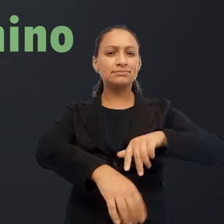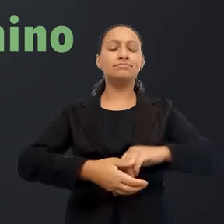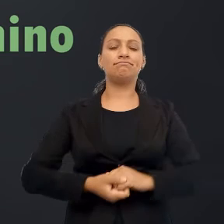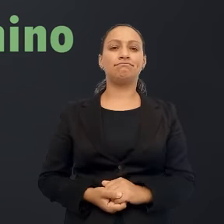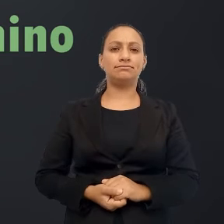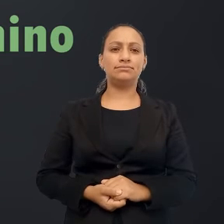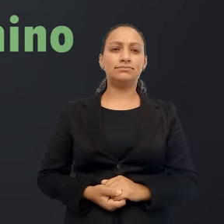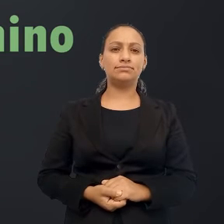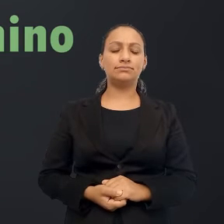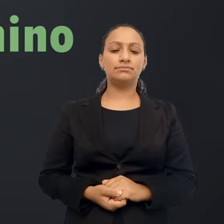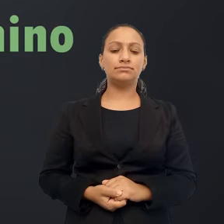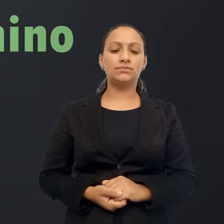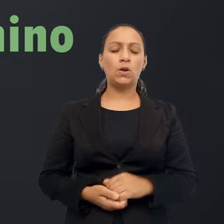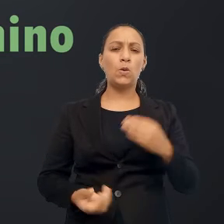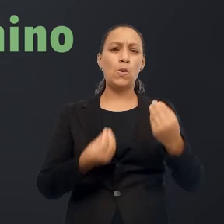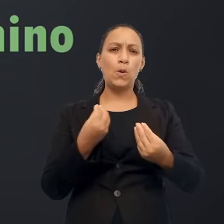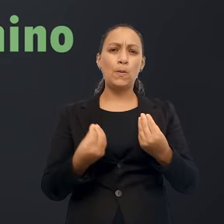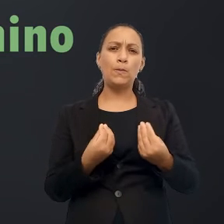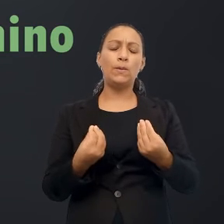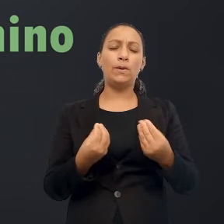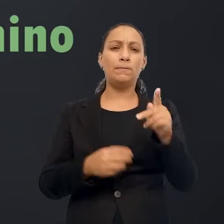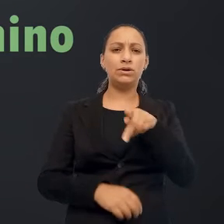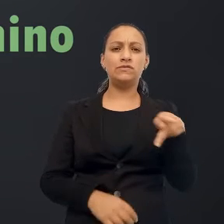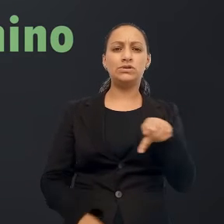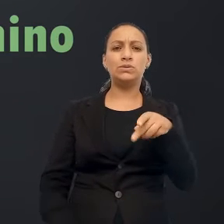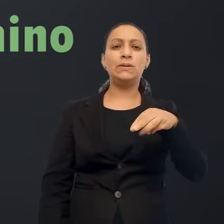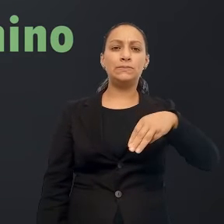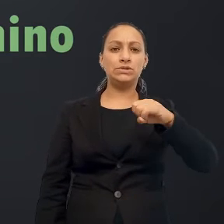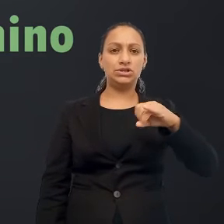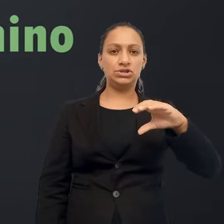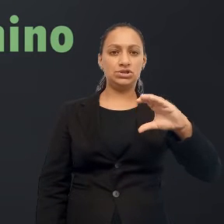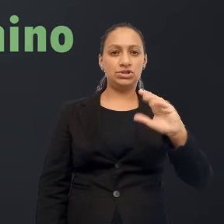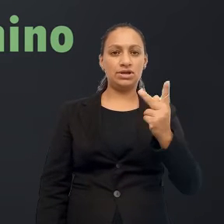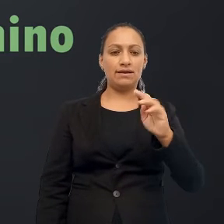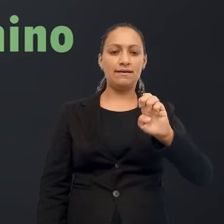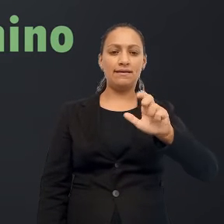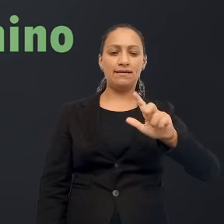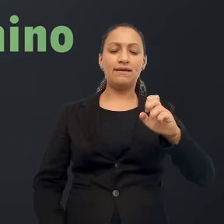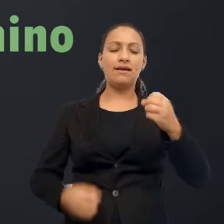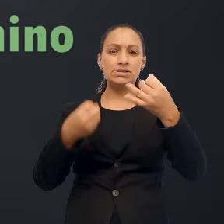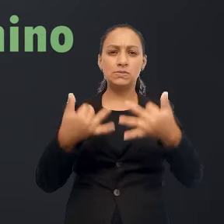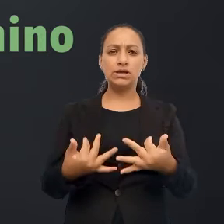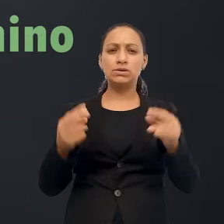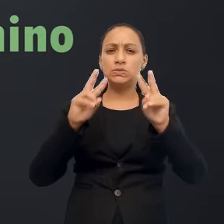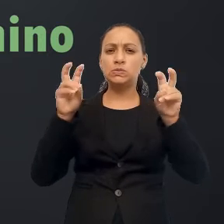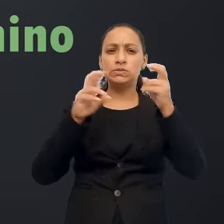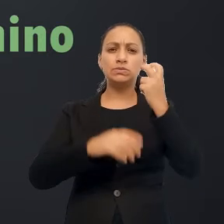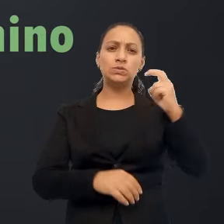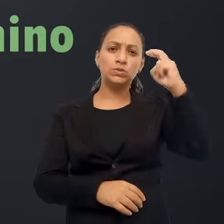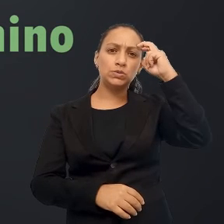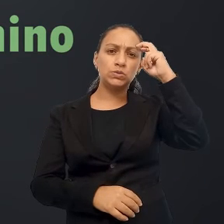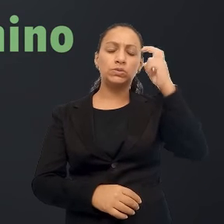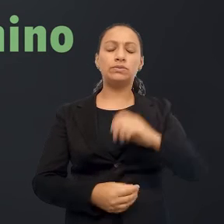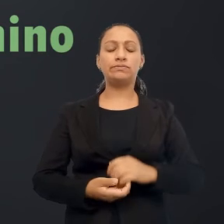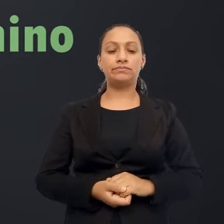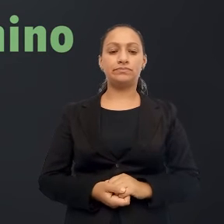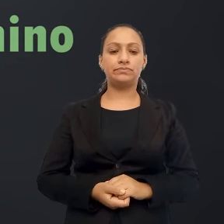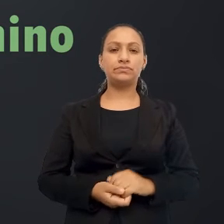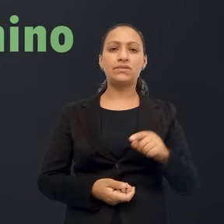como a professora Michele fala dessa cultura,